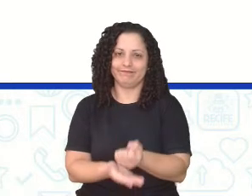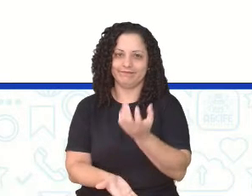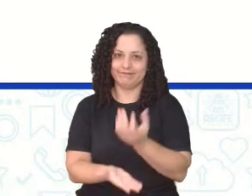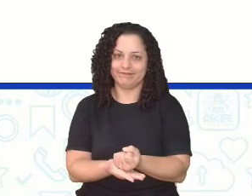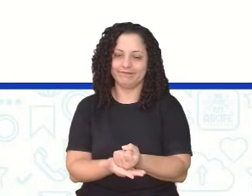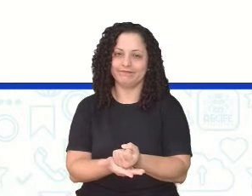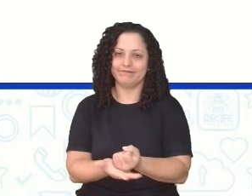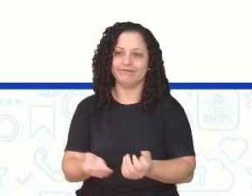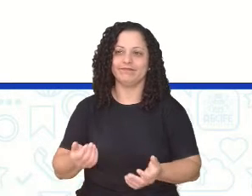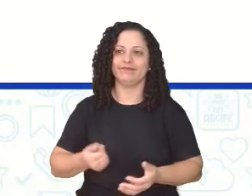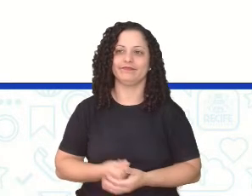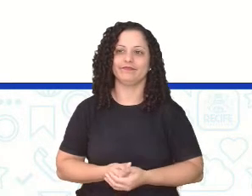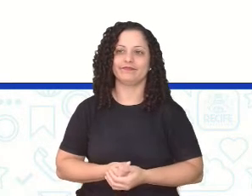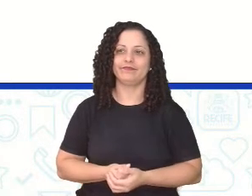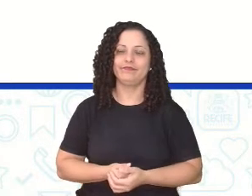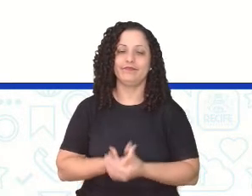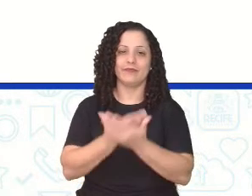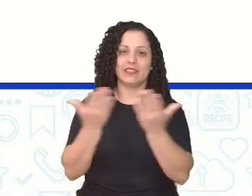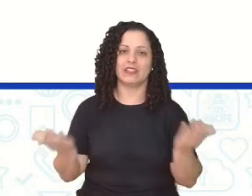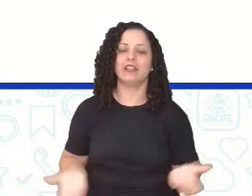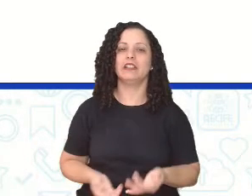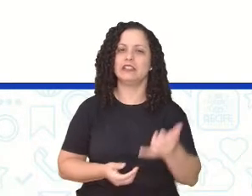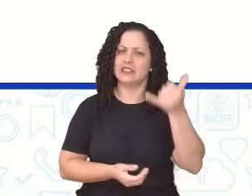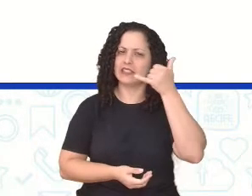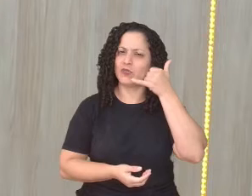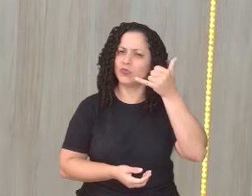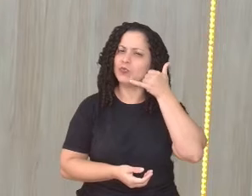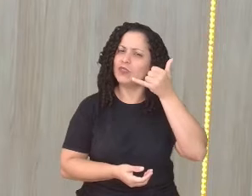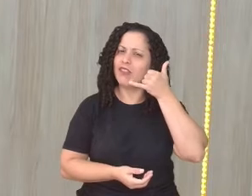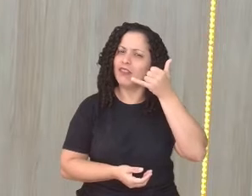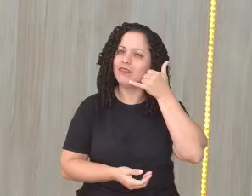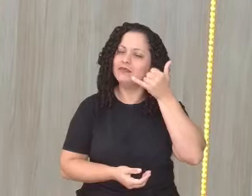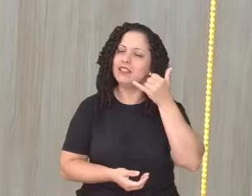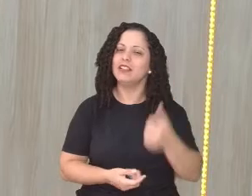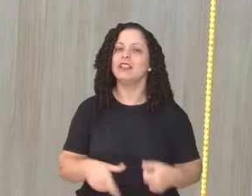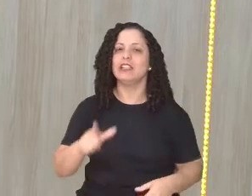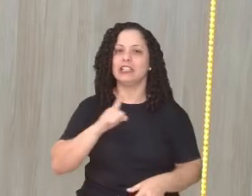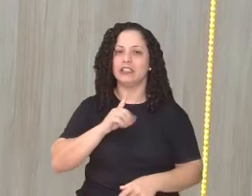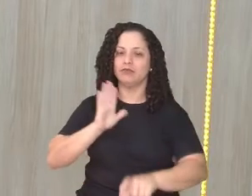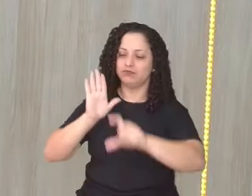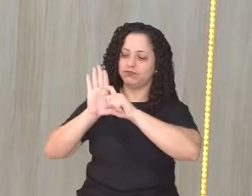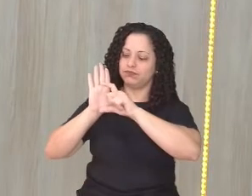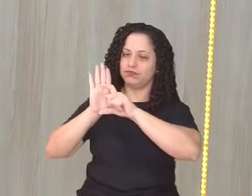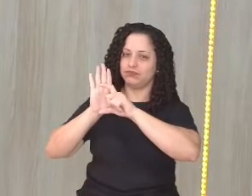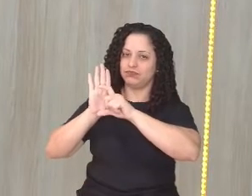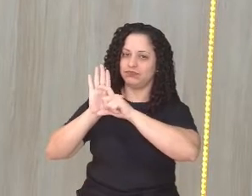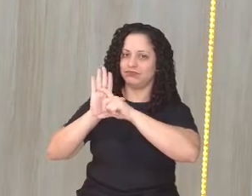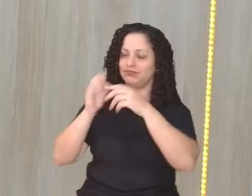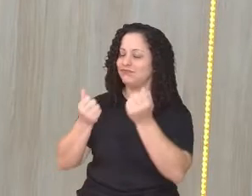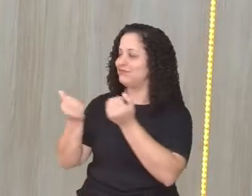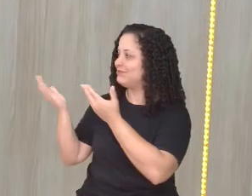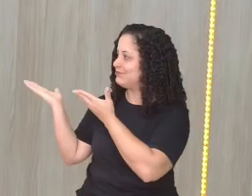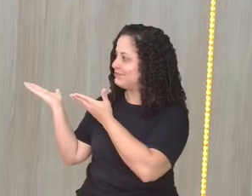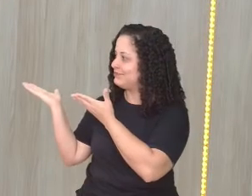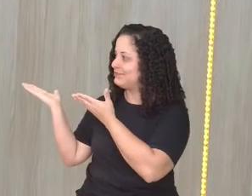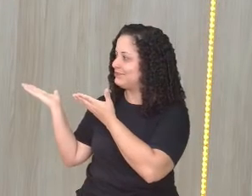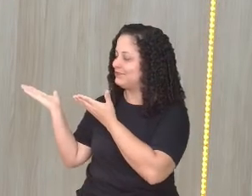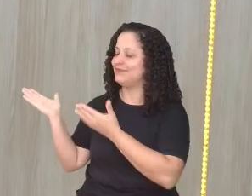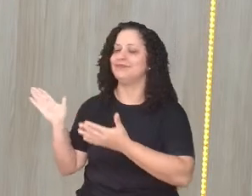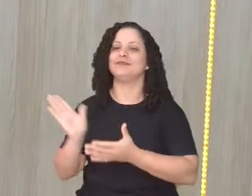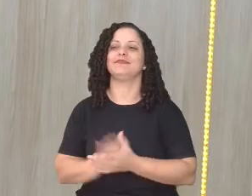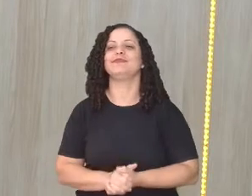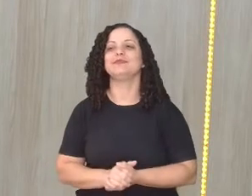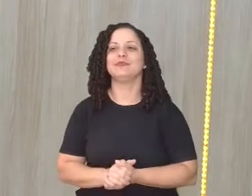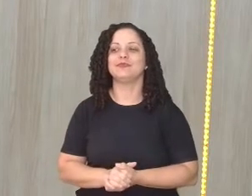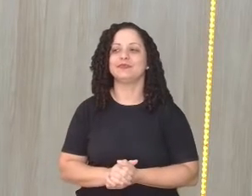tem celular Android ou iOS. Baixa aí, tá aí o QR Code na telinha de vocês, vai aparecendo